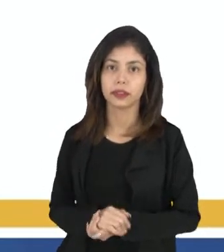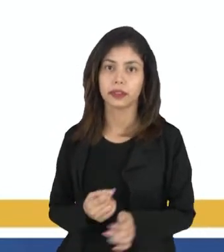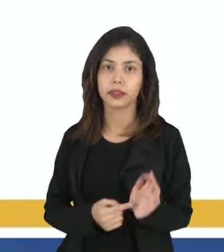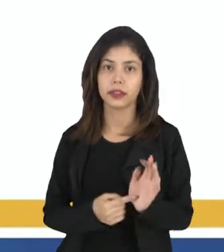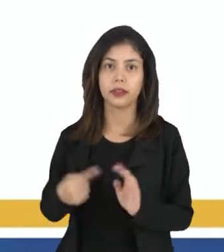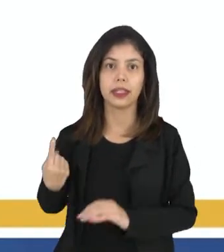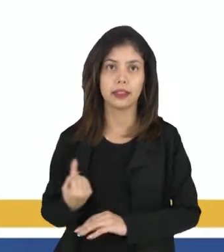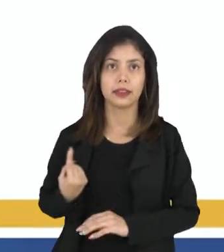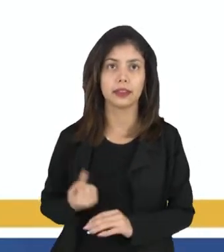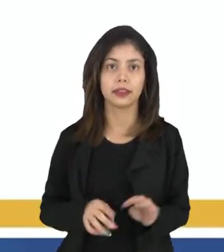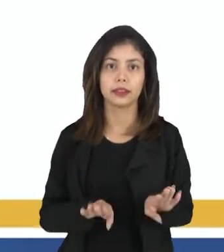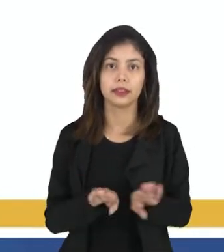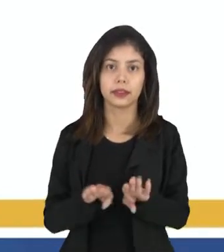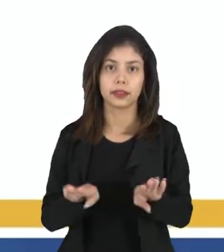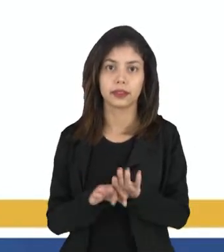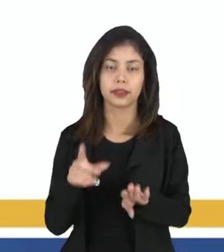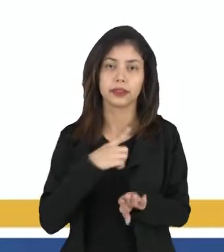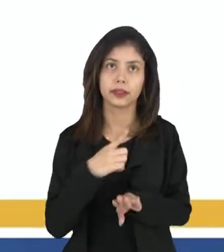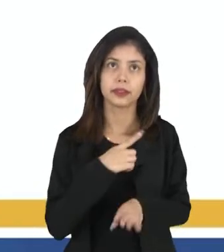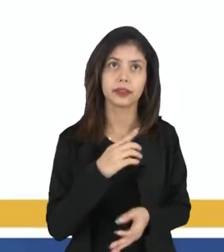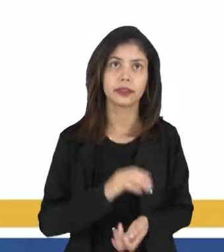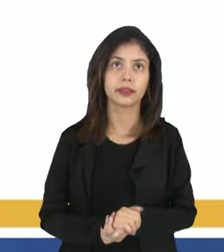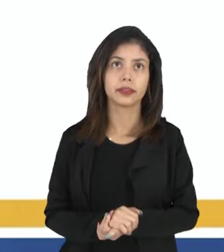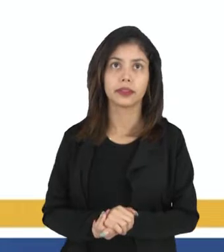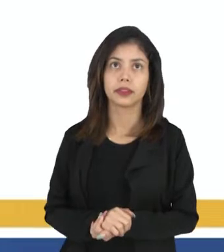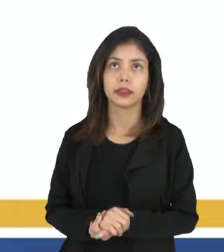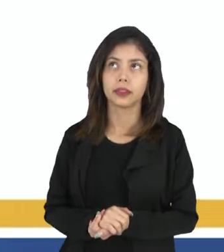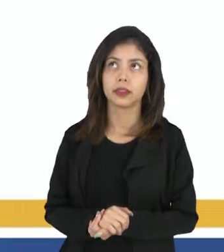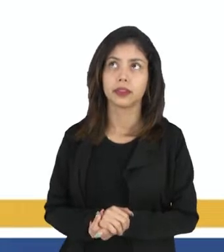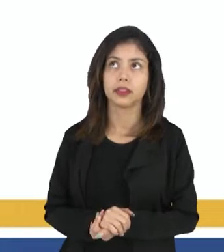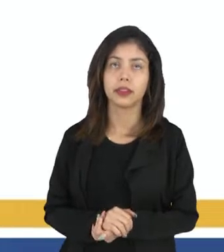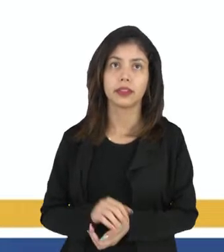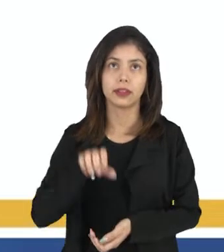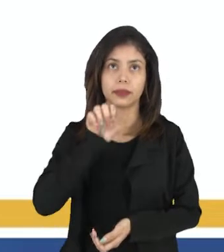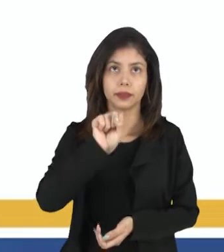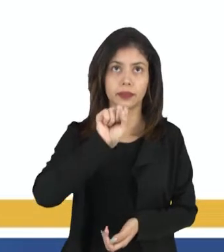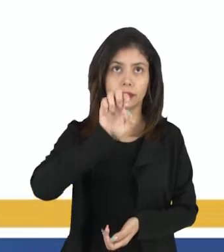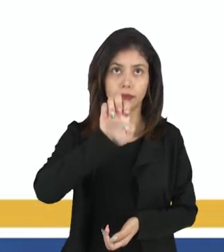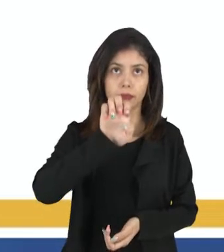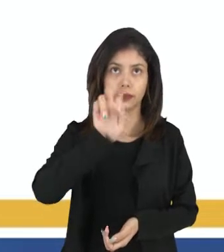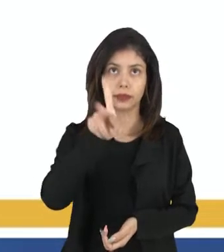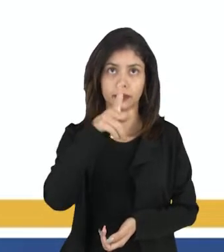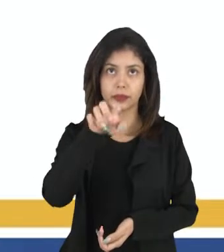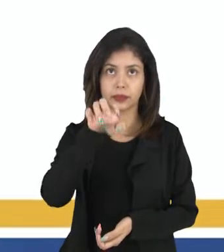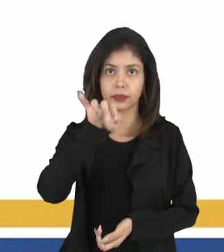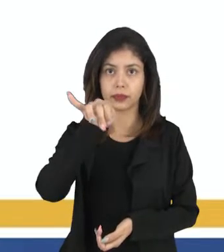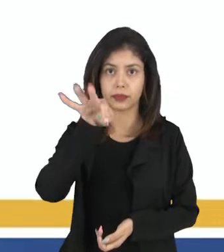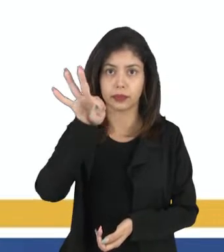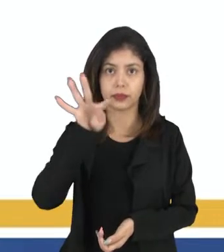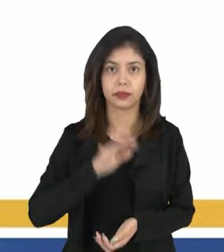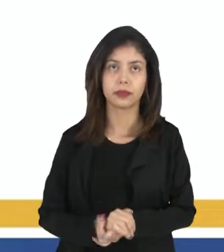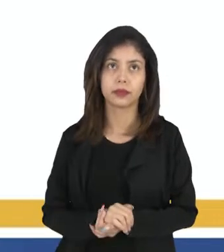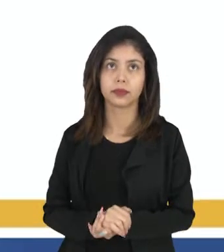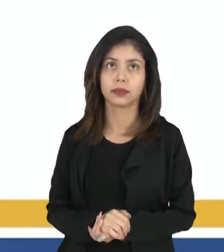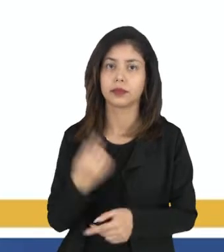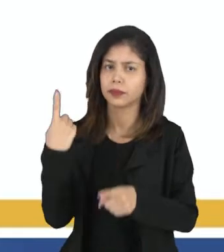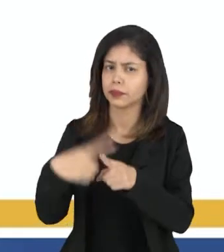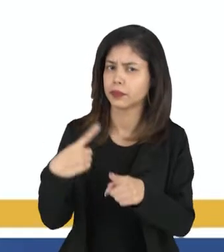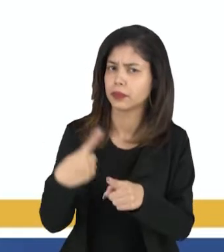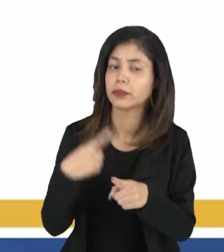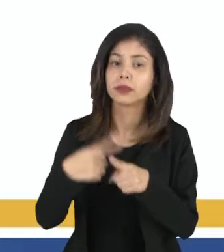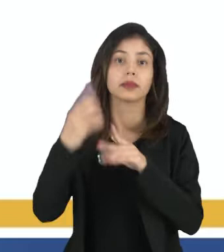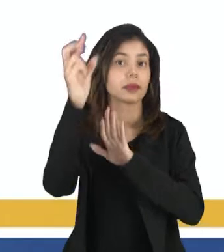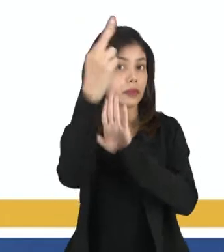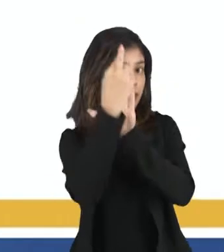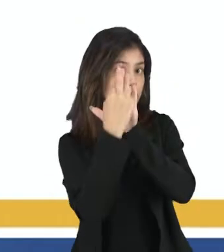he, she, it. Você não vai usar have, você vai usar o has. Por quê, gente? Porque tem